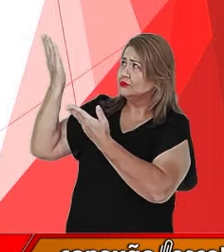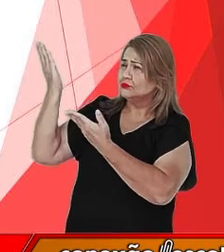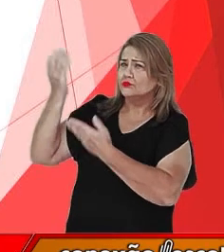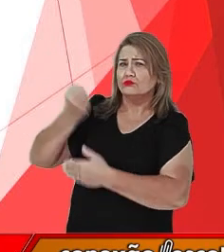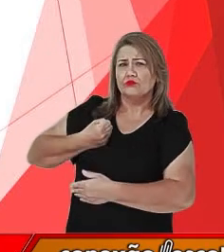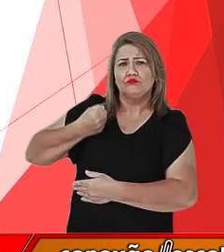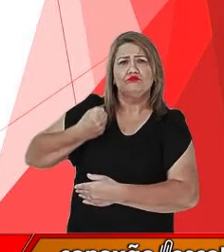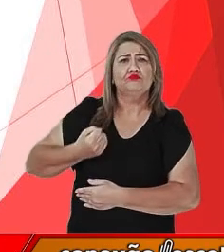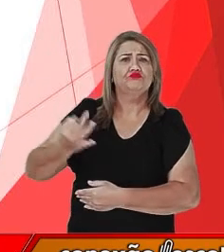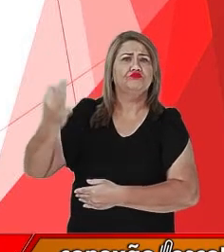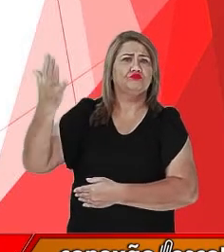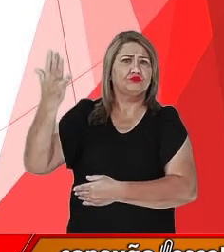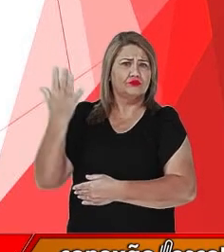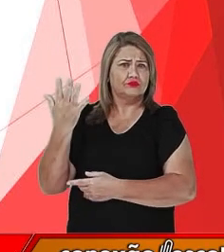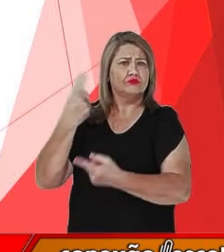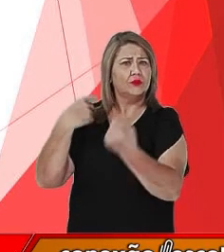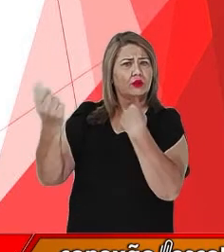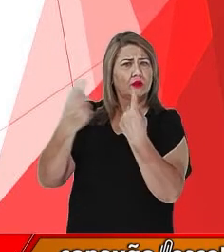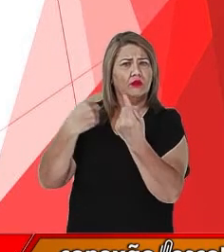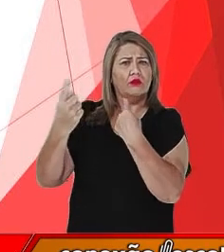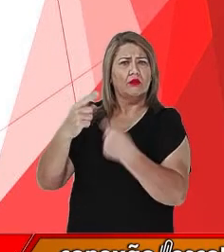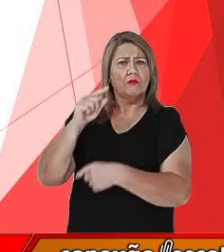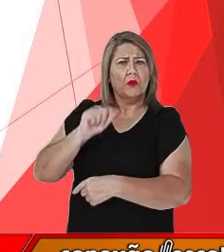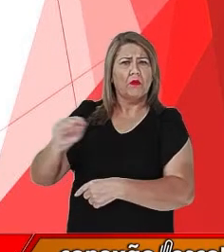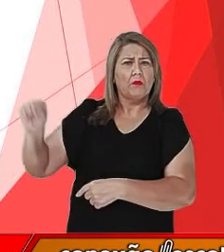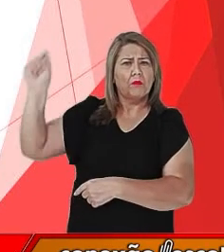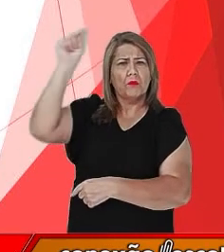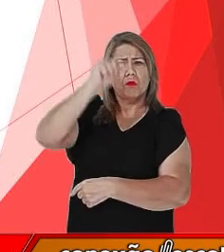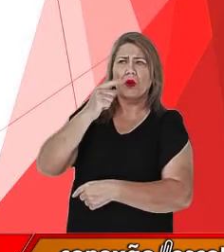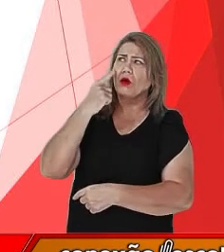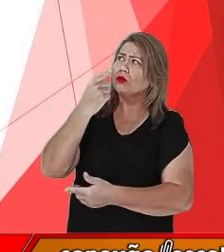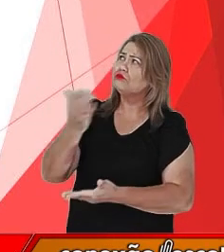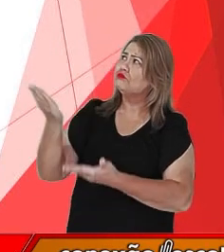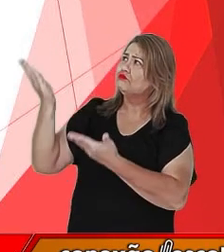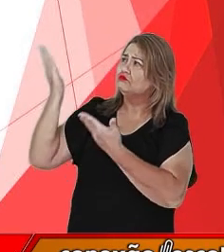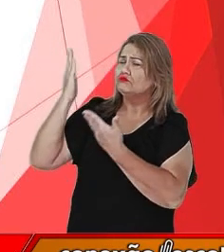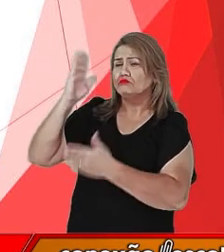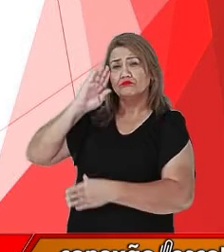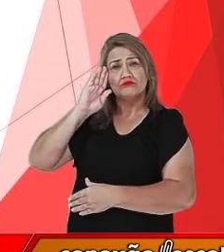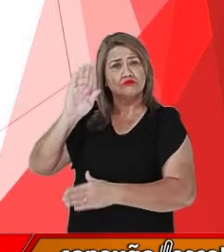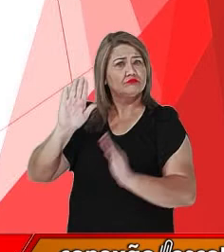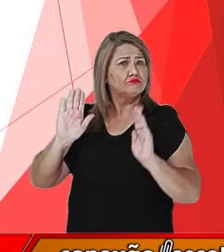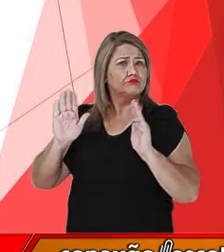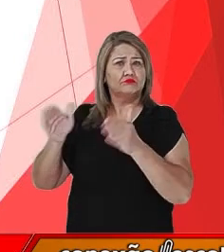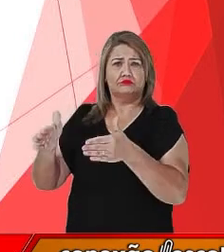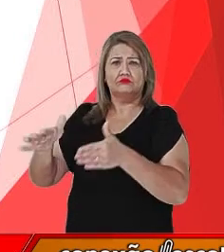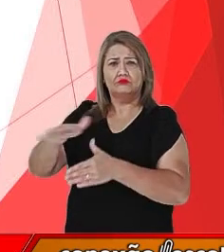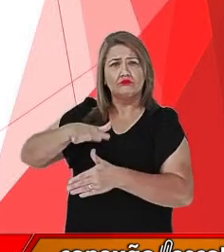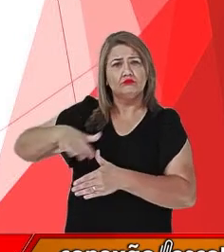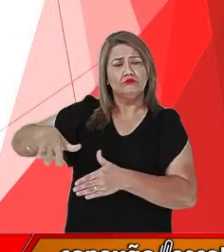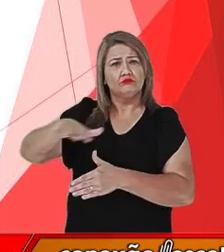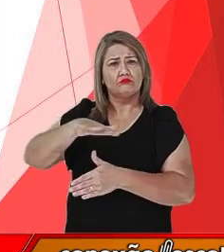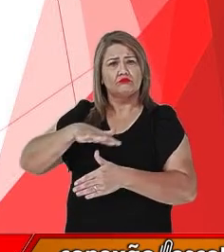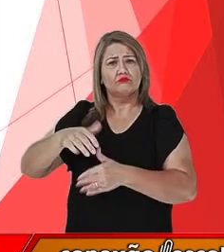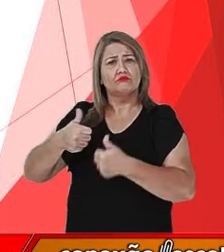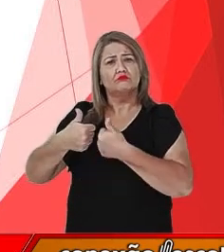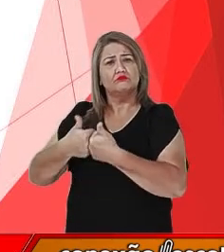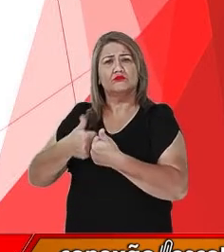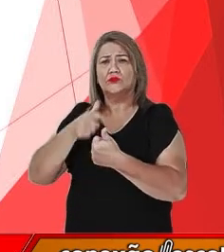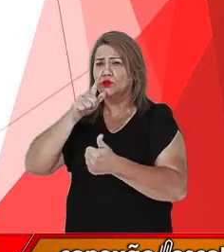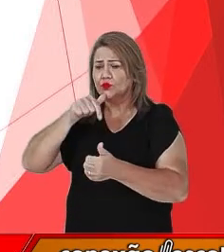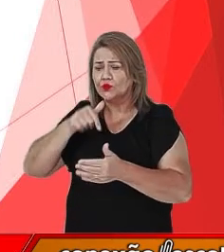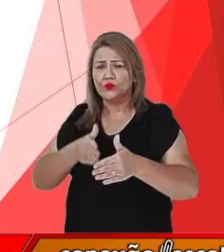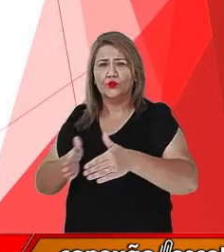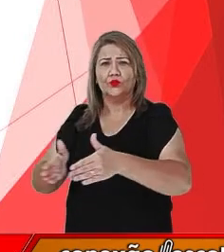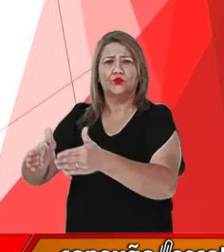número altíssimo de rodovias federais que nós temos, principalmente concentradas nas áreas litorâneas e